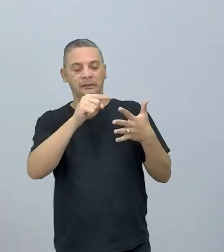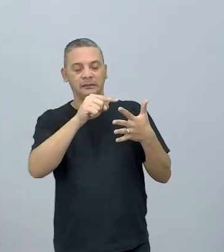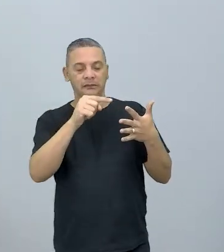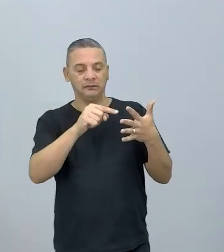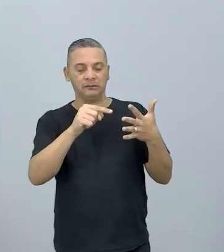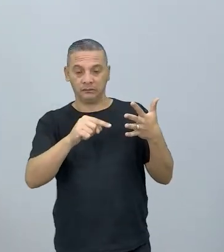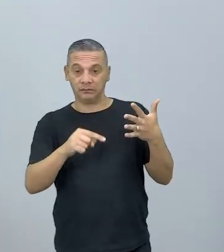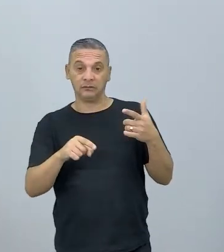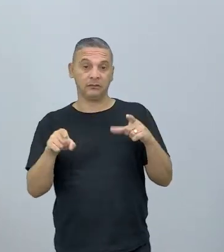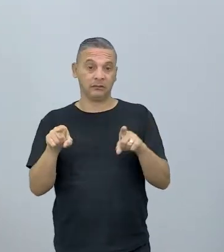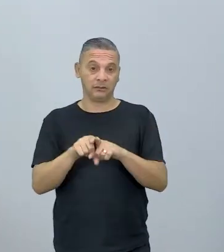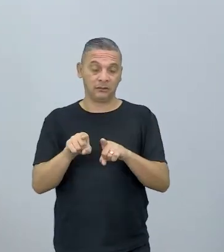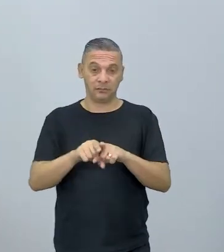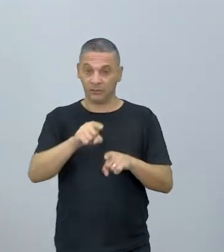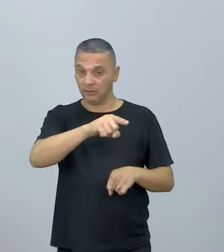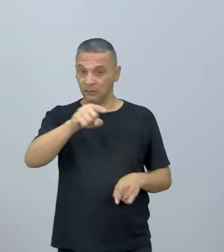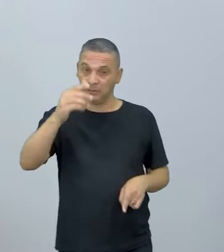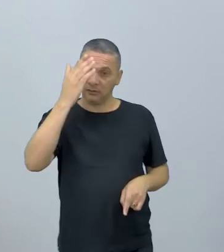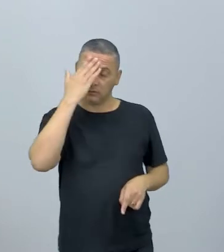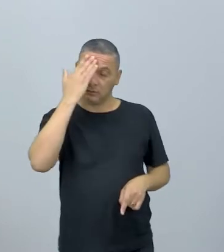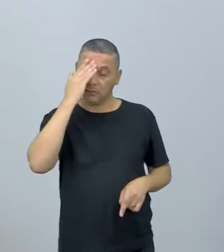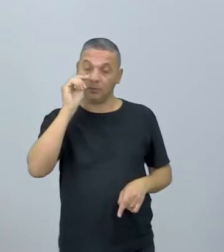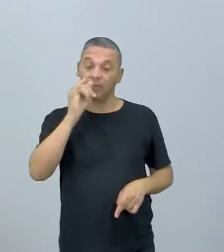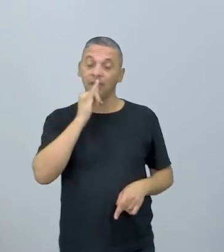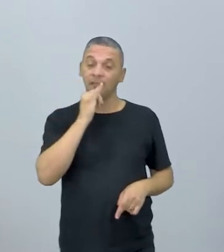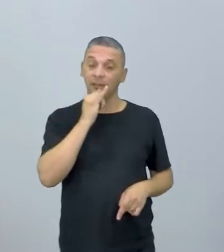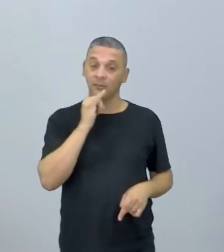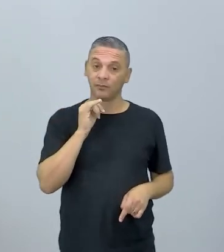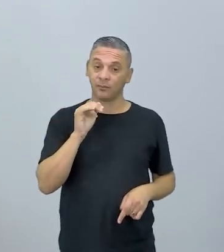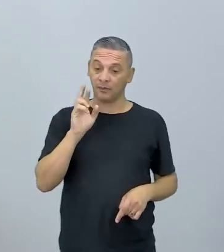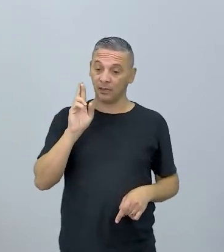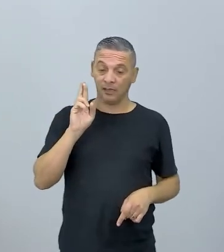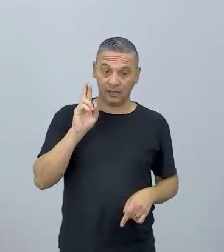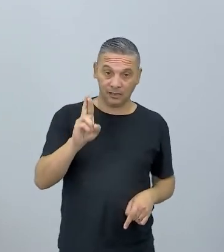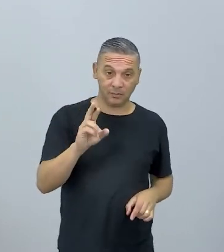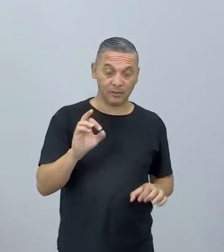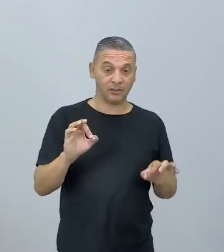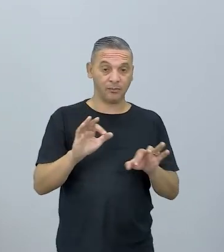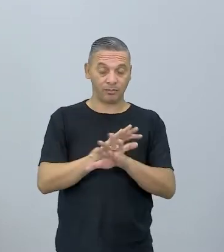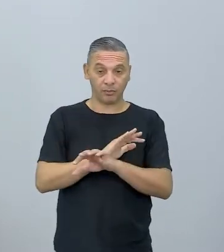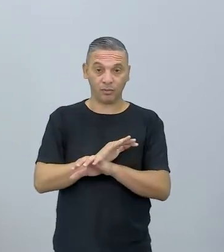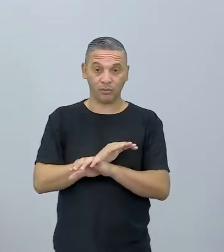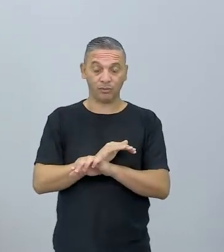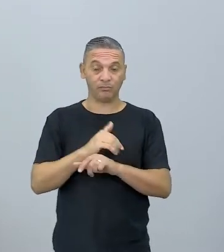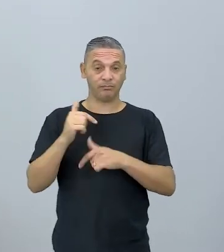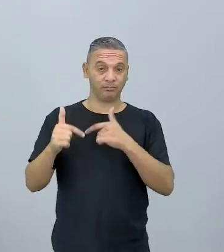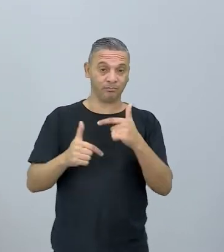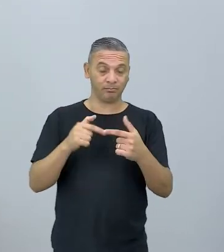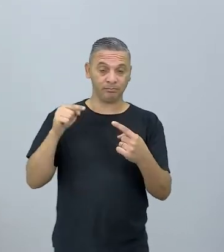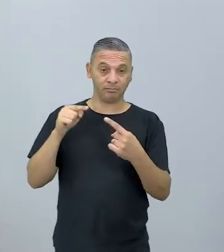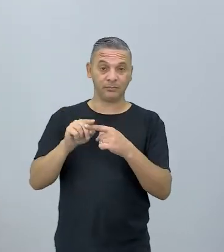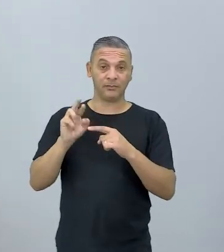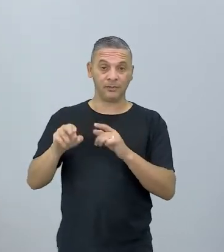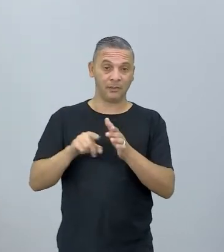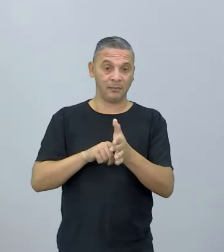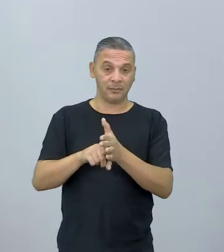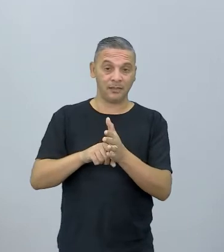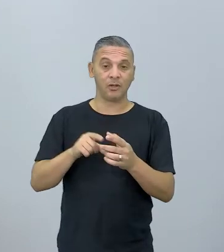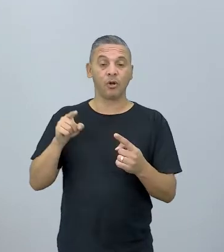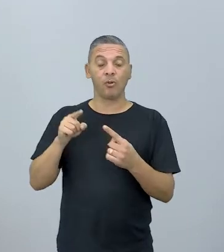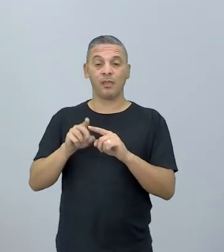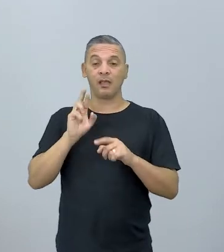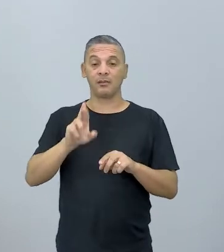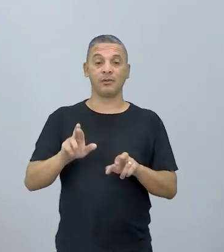E justamente, né, para saber que essas respostas que se chegam no final desse trabalho são respostas que diferem muito